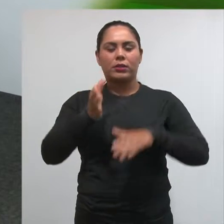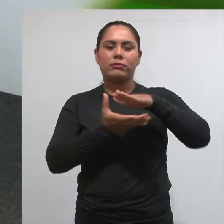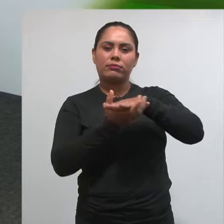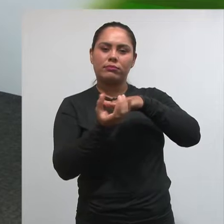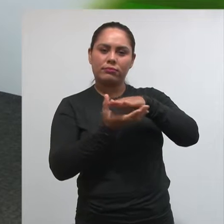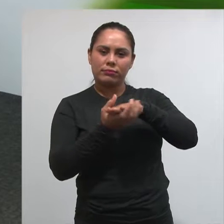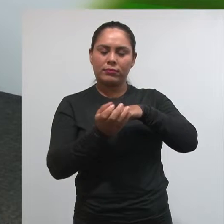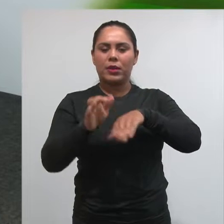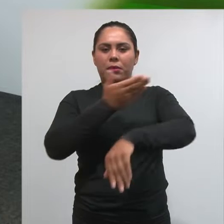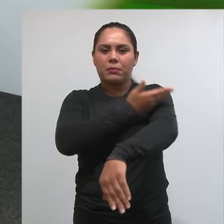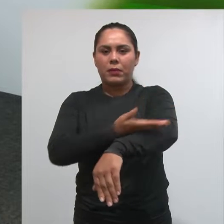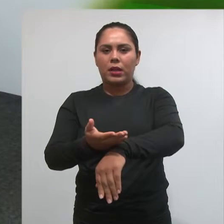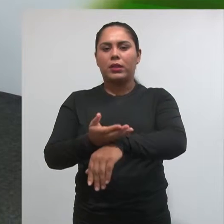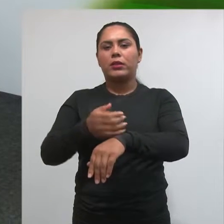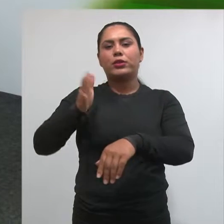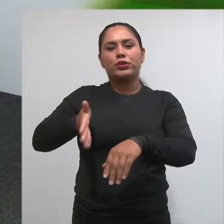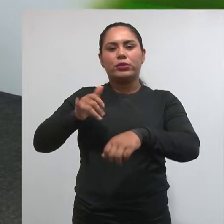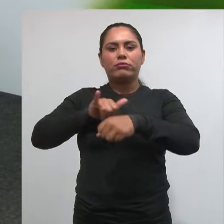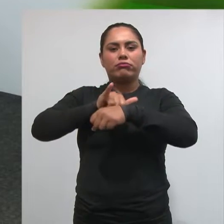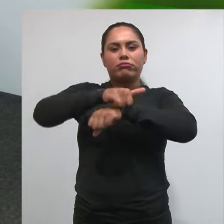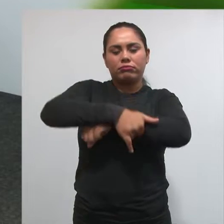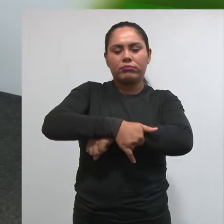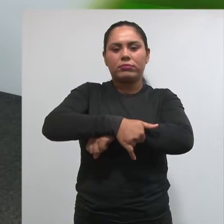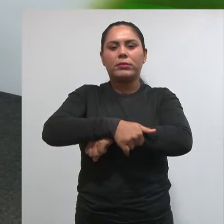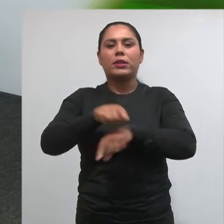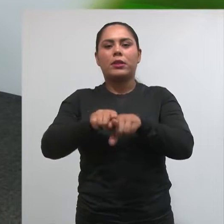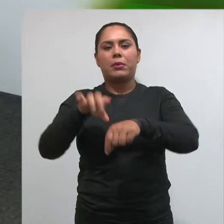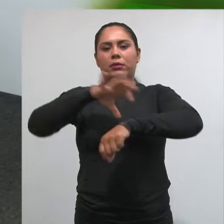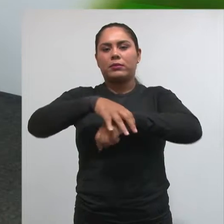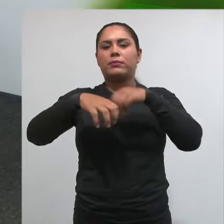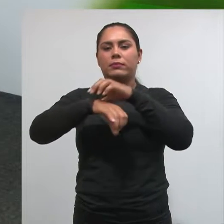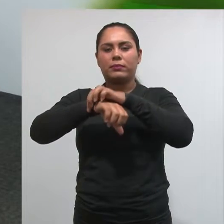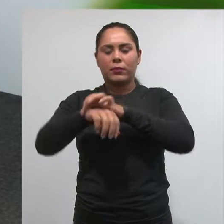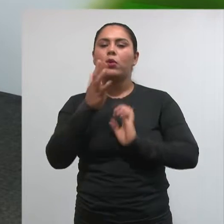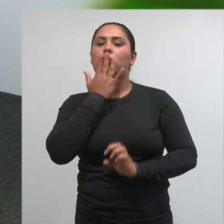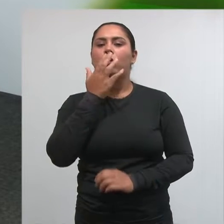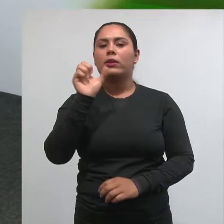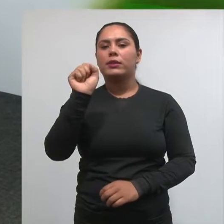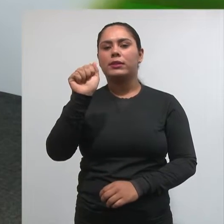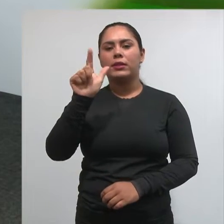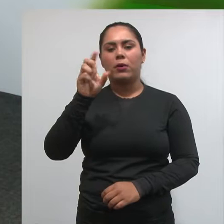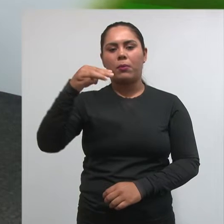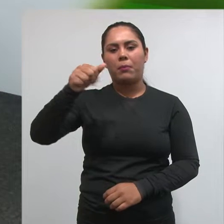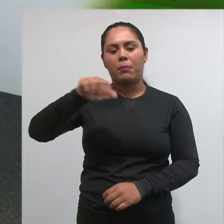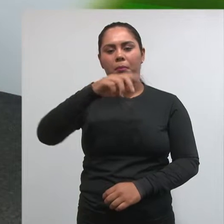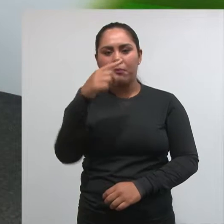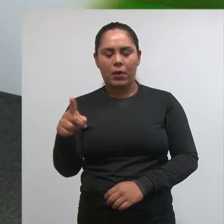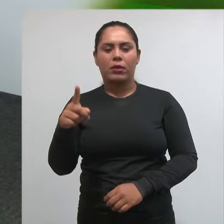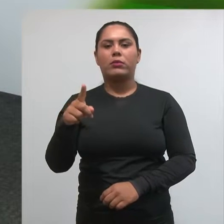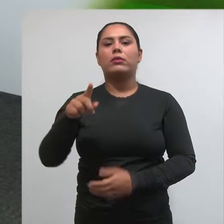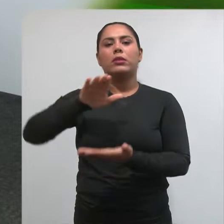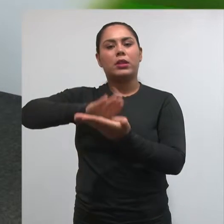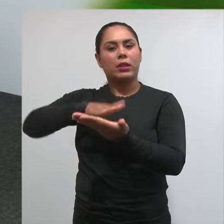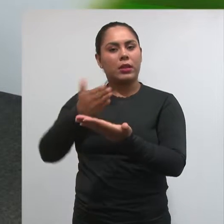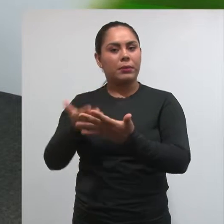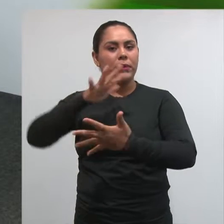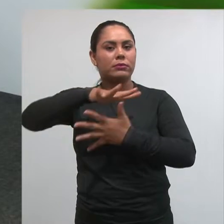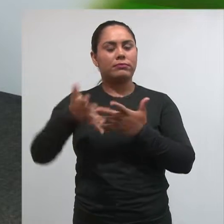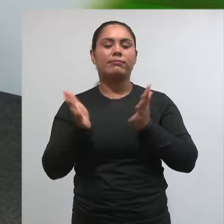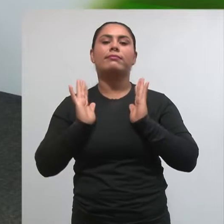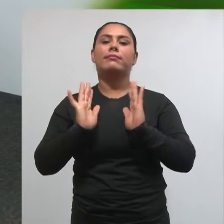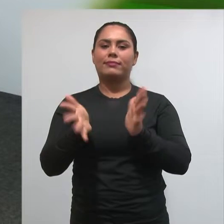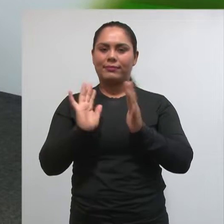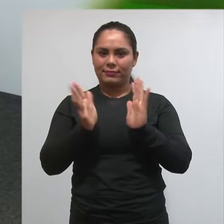branco, uma calça jeans azul e uma camisa na tonalidade salmão. Do lado direito da sua tela, você tem intérprete de Libras